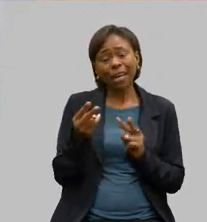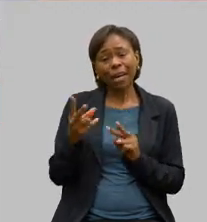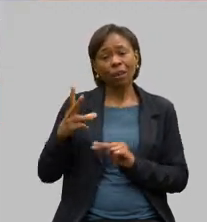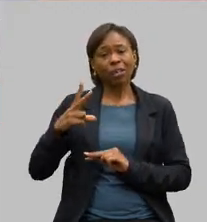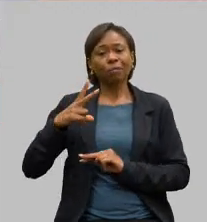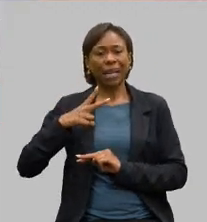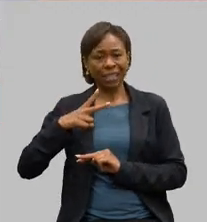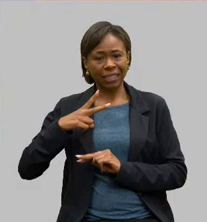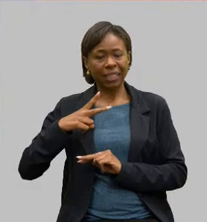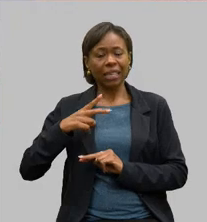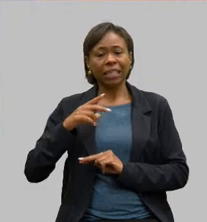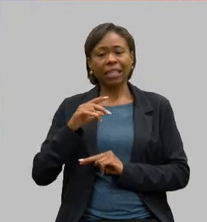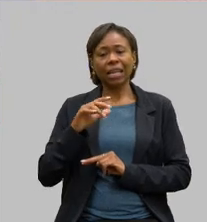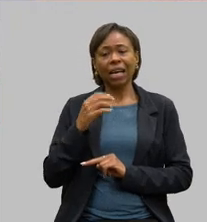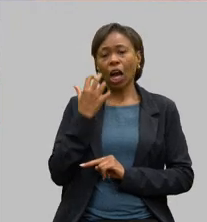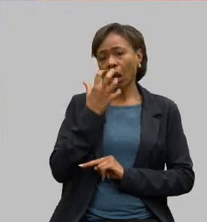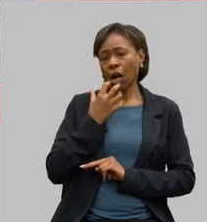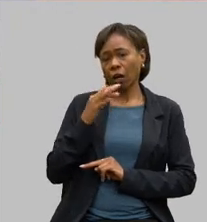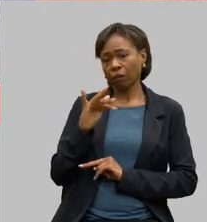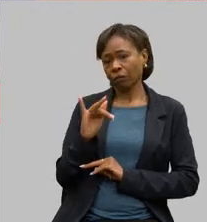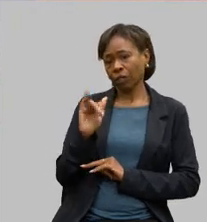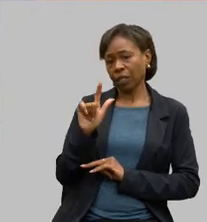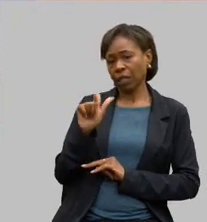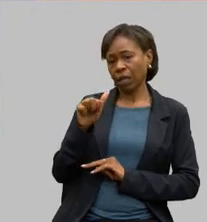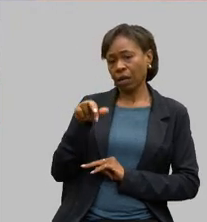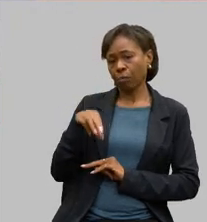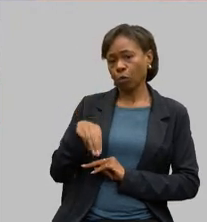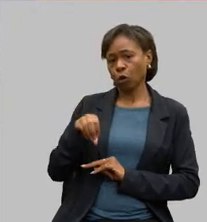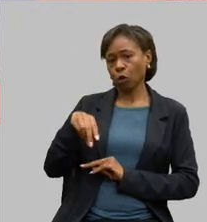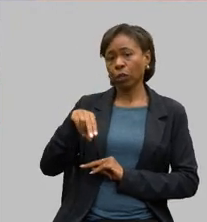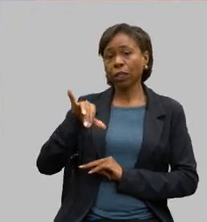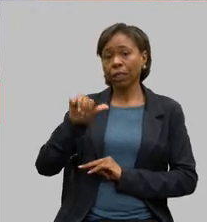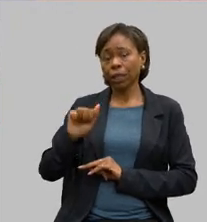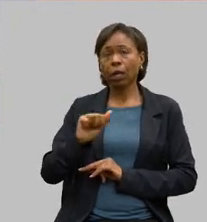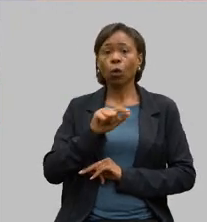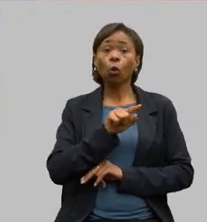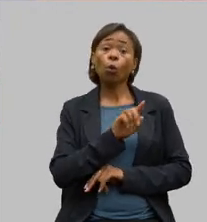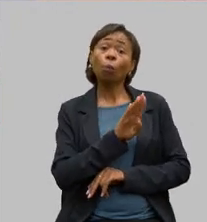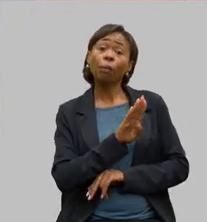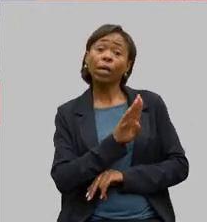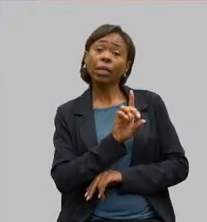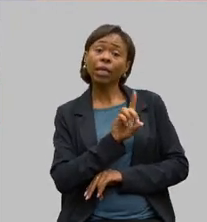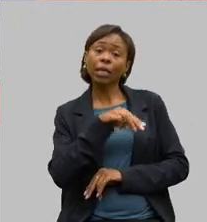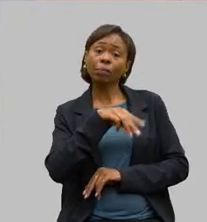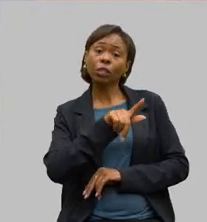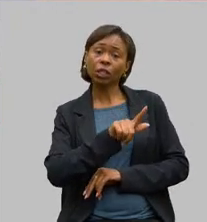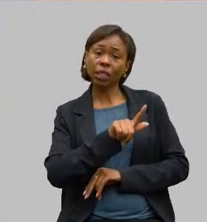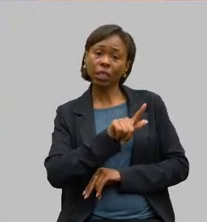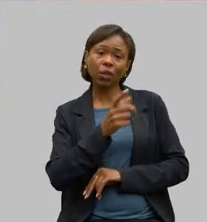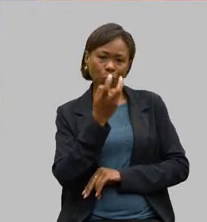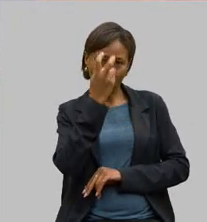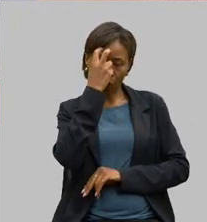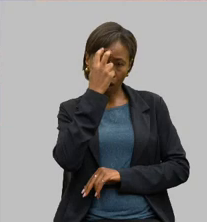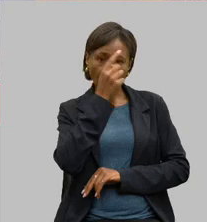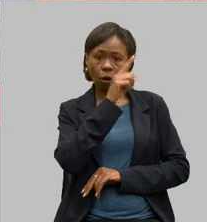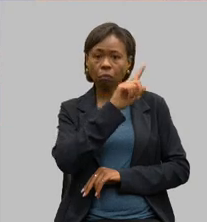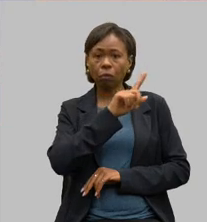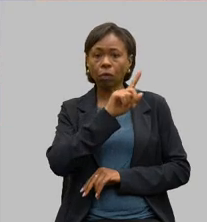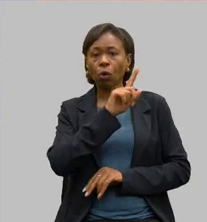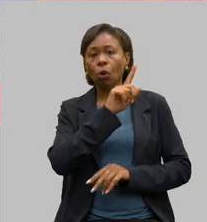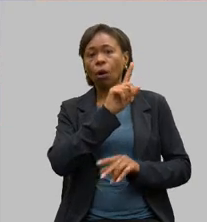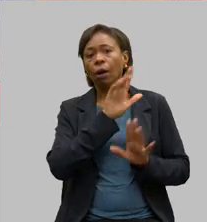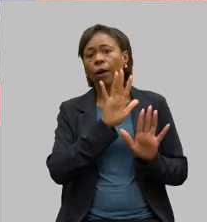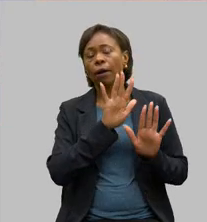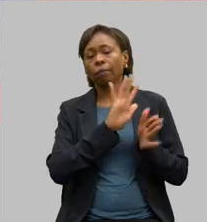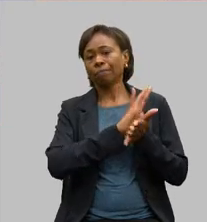né O fim do bdmg cultural eh eu acho que a gente precisa compreender Que